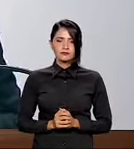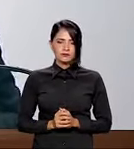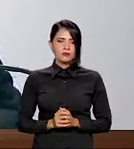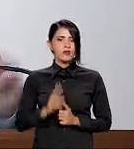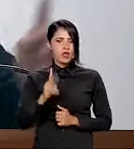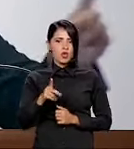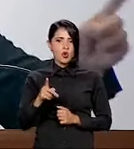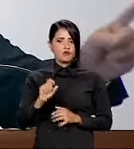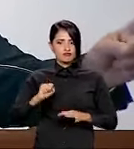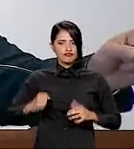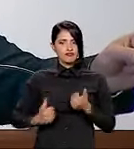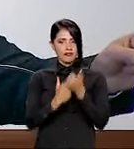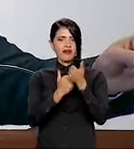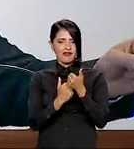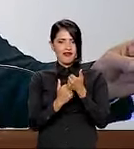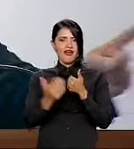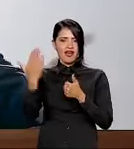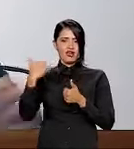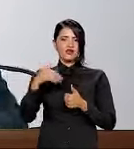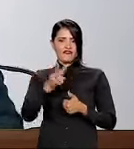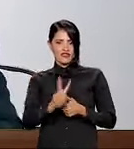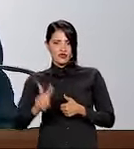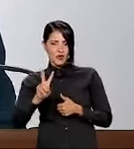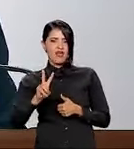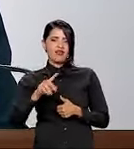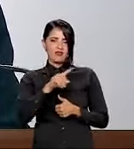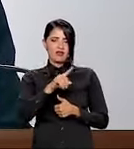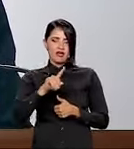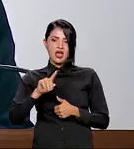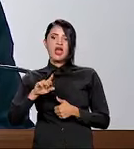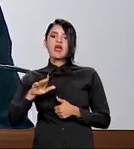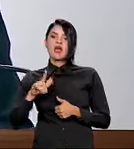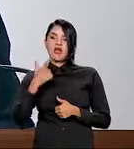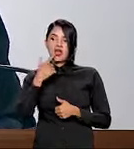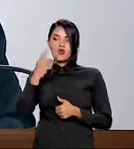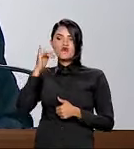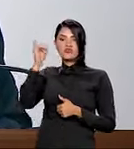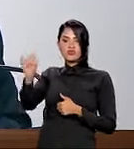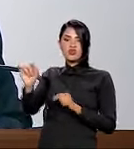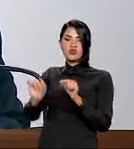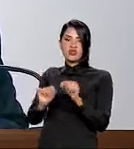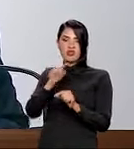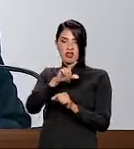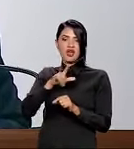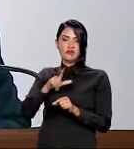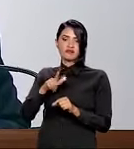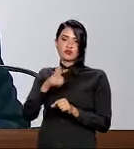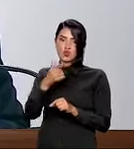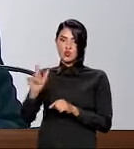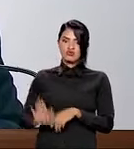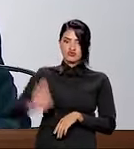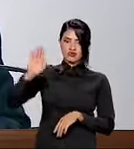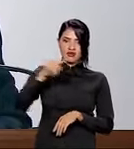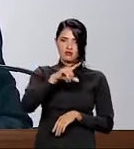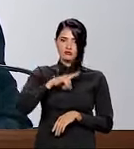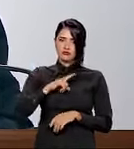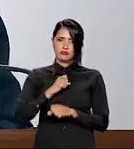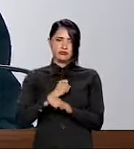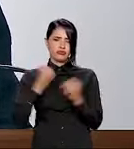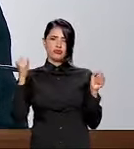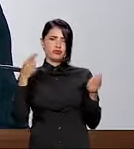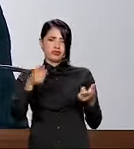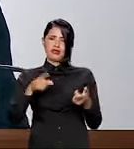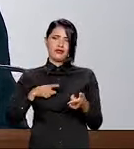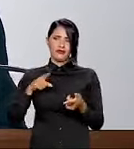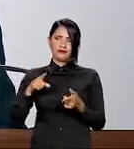E quando eles apoiaram o Guaidó na Venezuela, eu disse para eles que não era possível que o